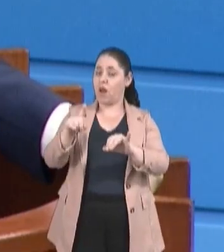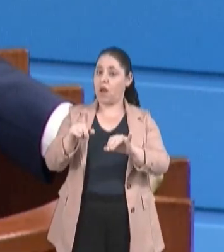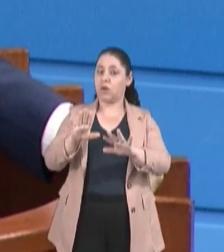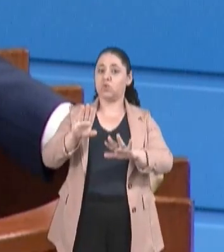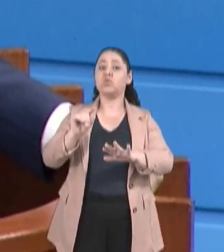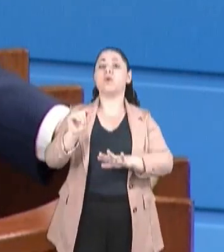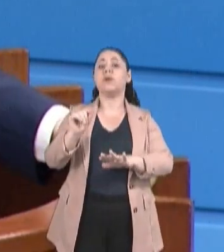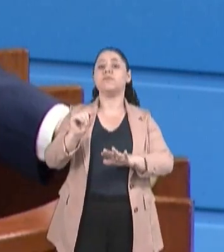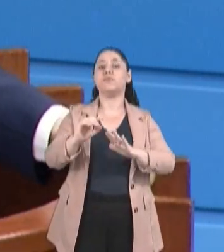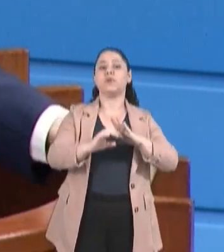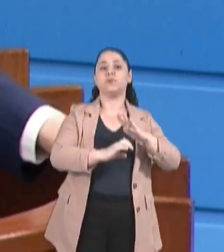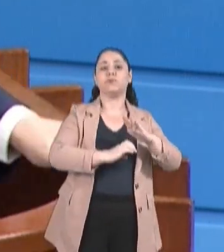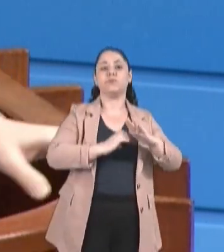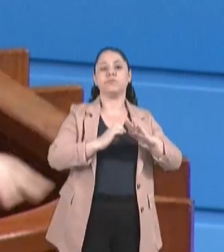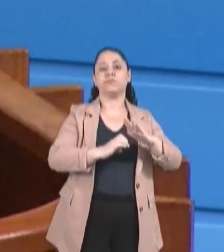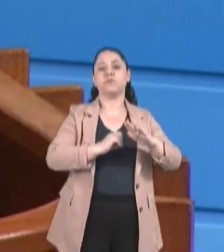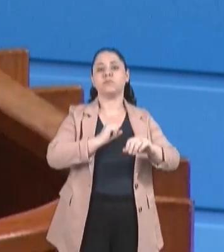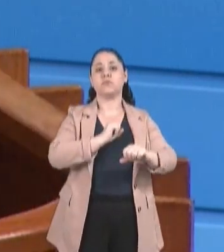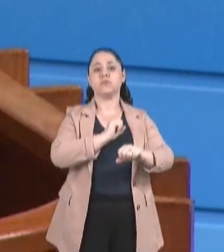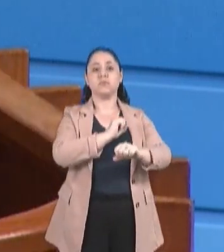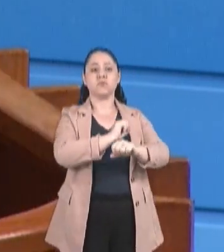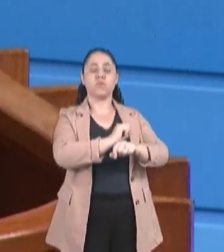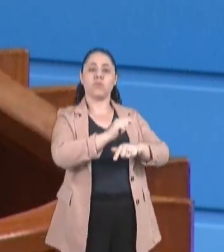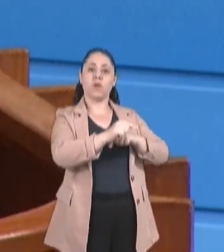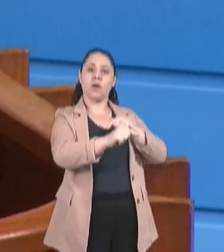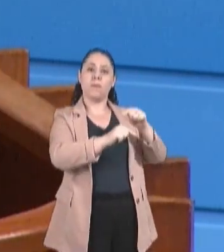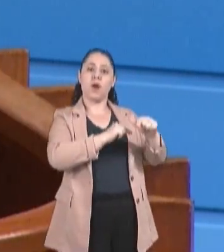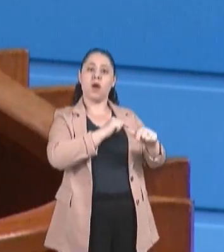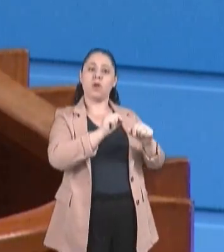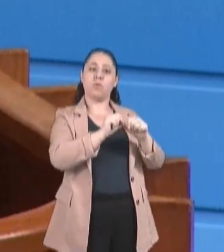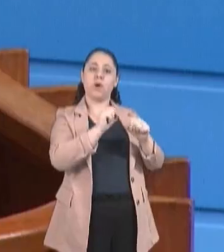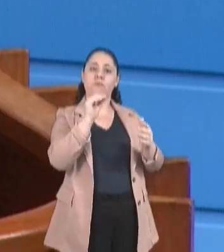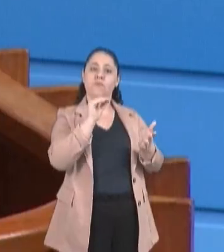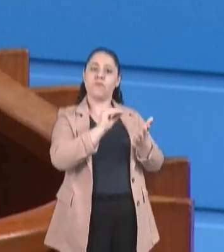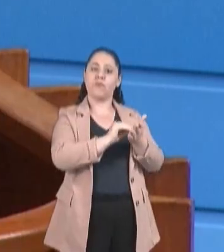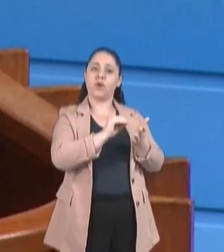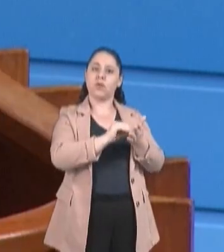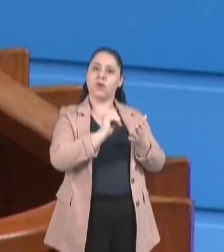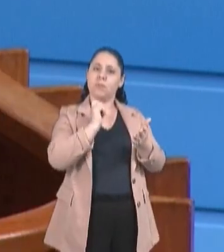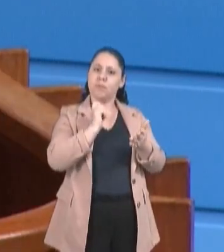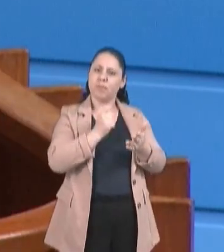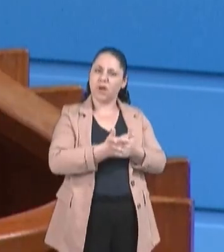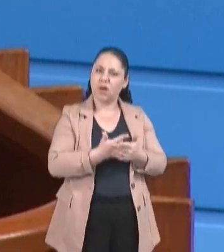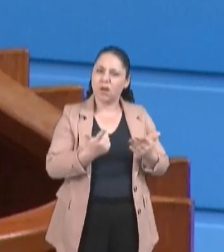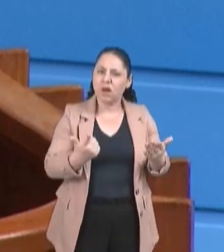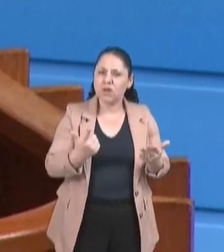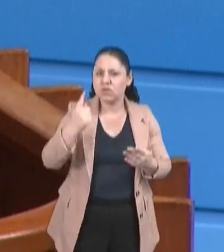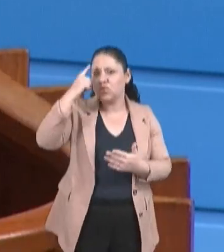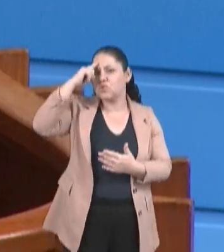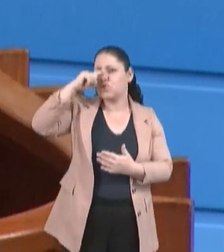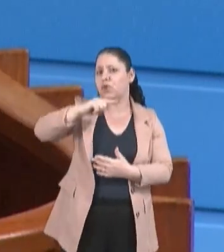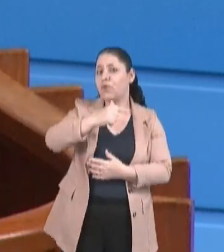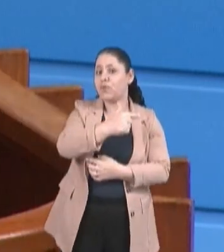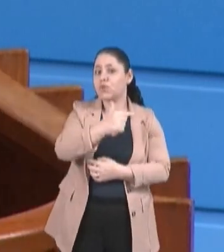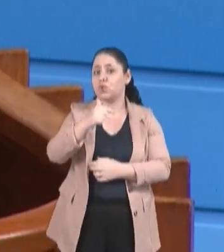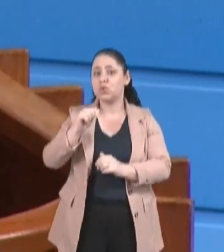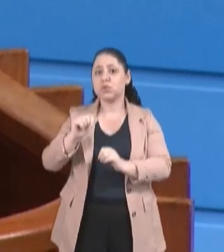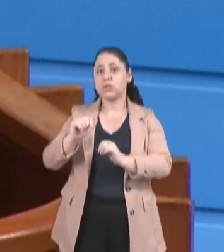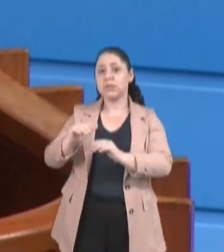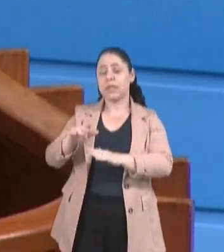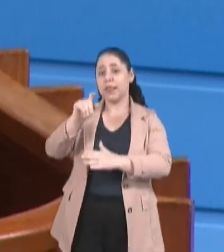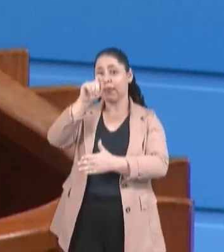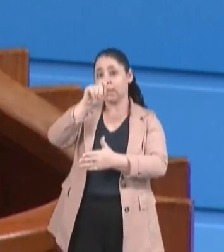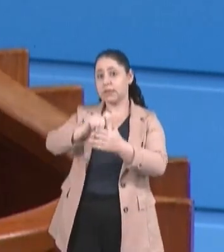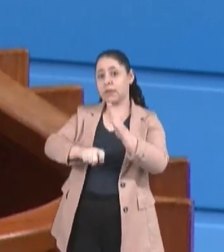uma empresa que está suspendendo os serviços por falta de pagamento no dia 22 de